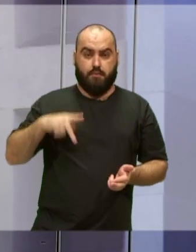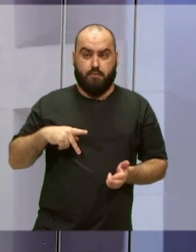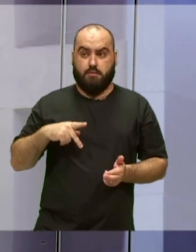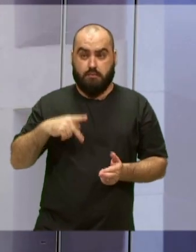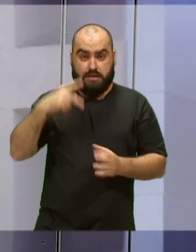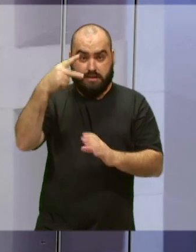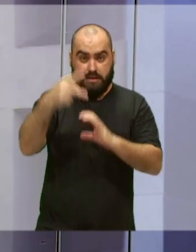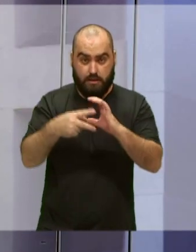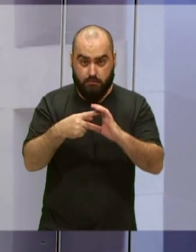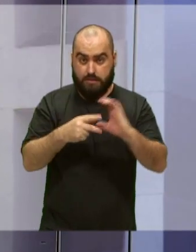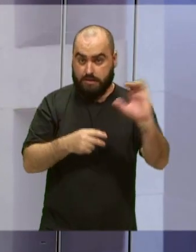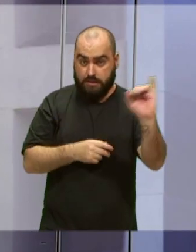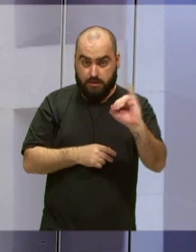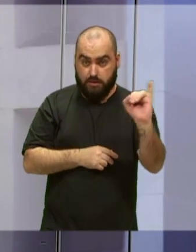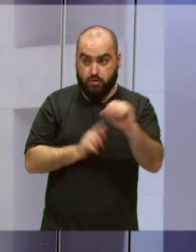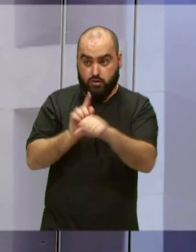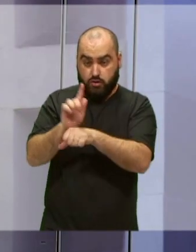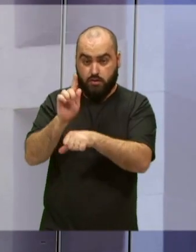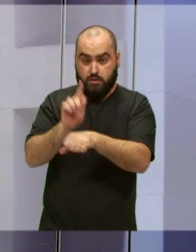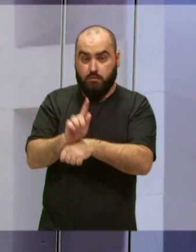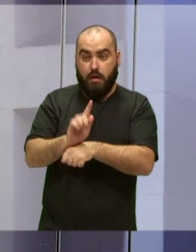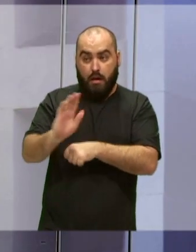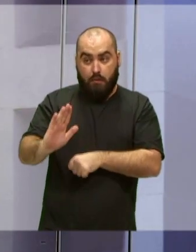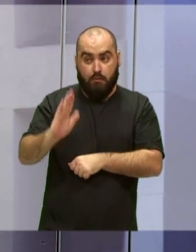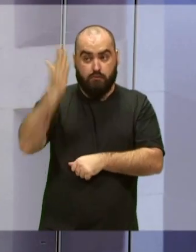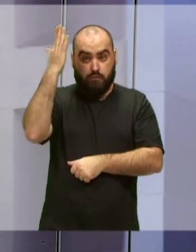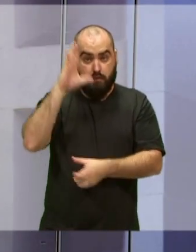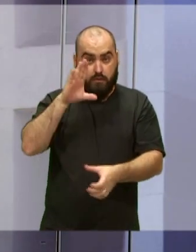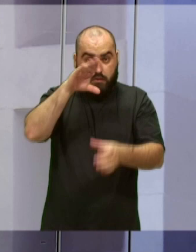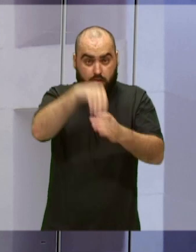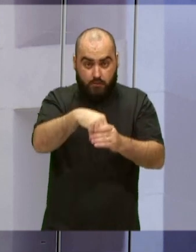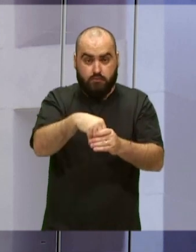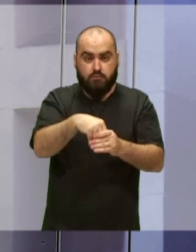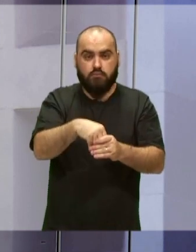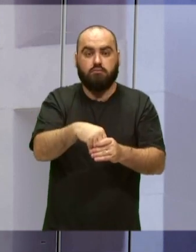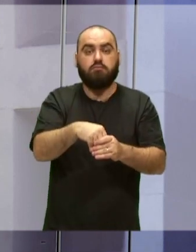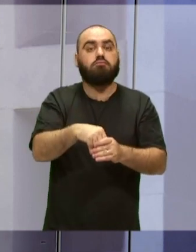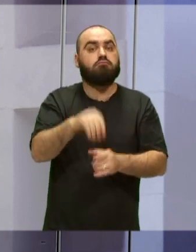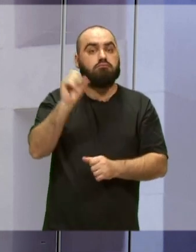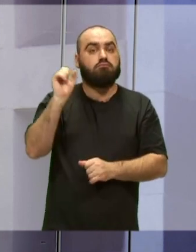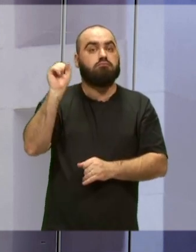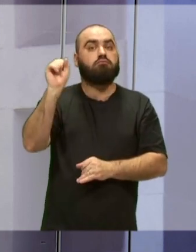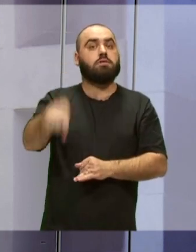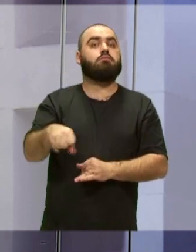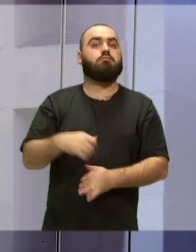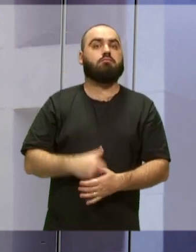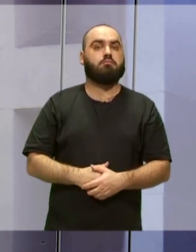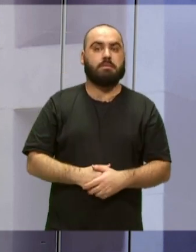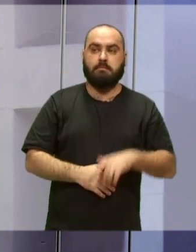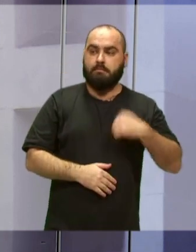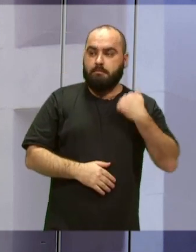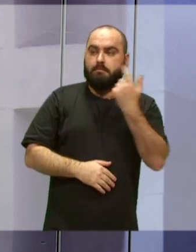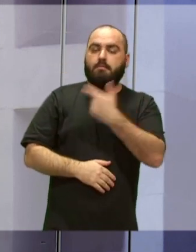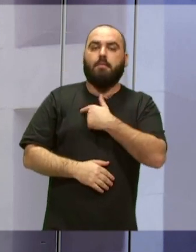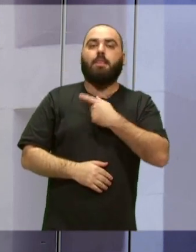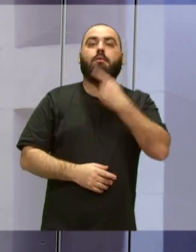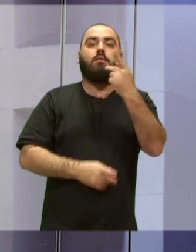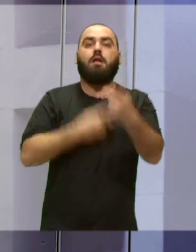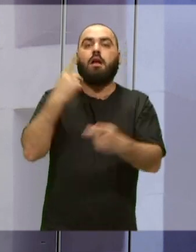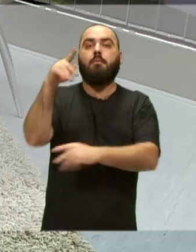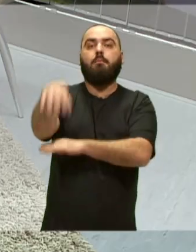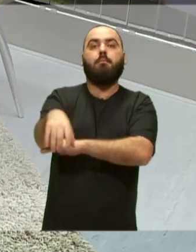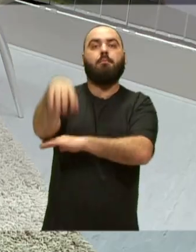dessa dessa dessa gestão e que aconteceu aqui dentro foi a nossa que a gente veio falar sobre